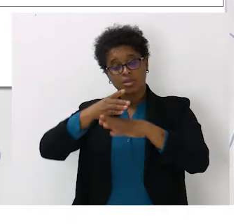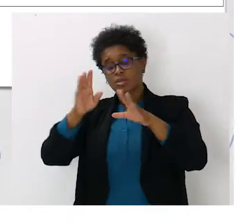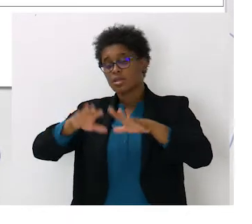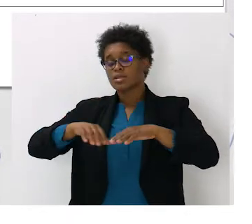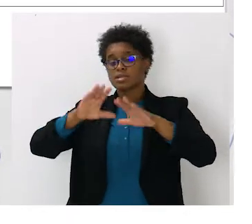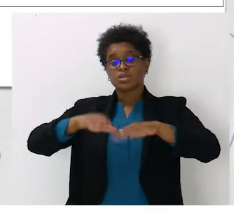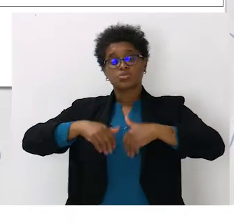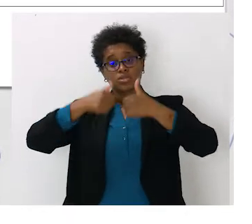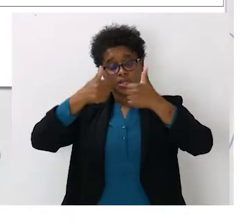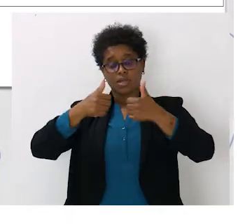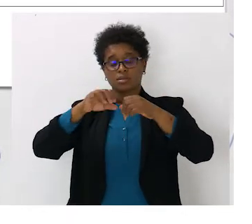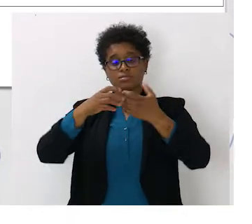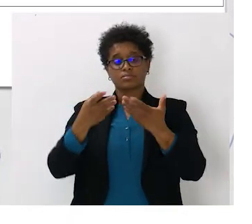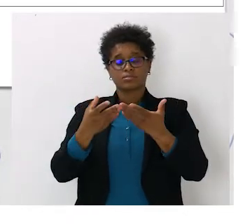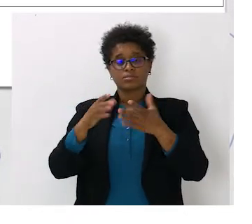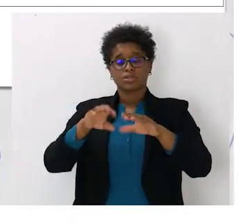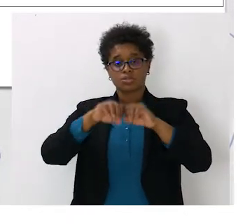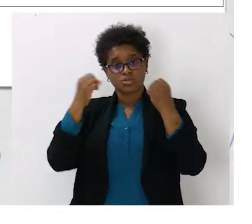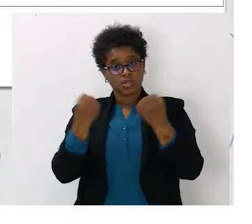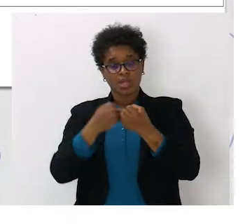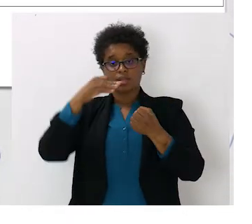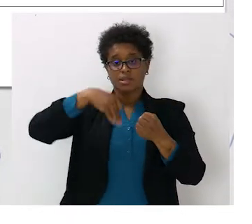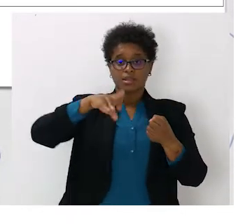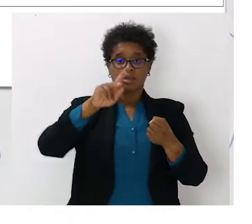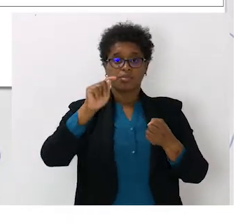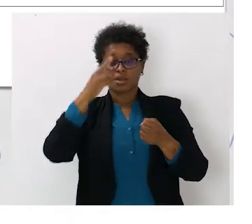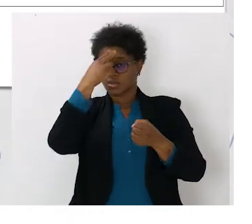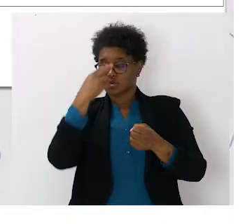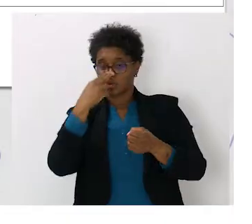passagem das sociedades da pré-história para a história.